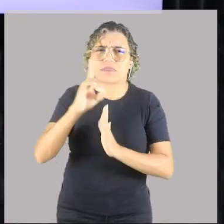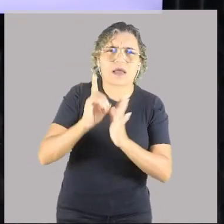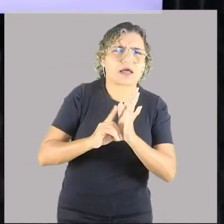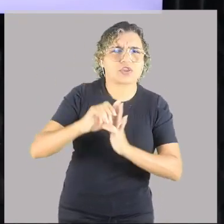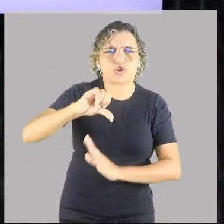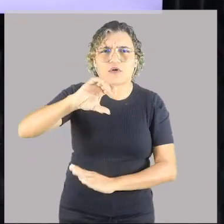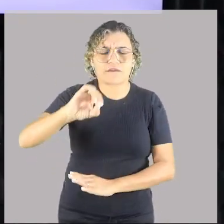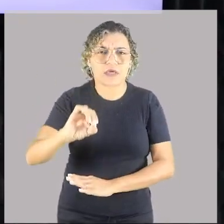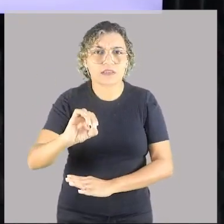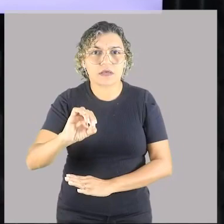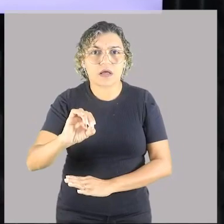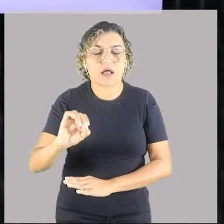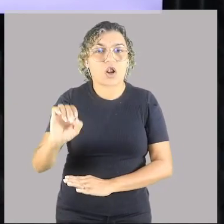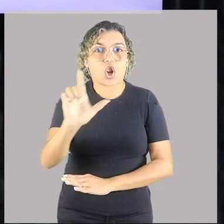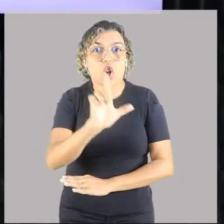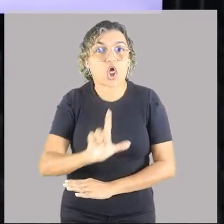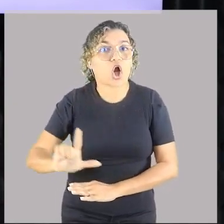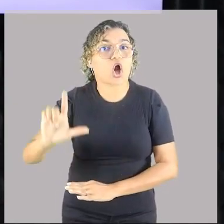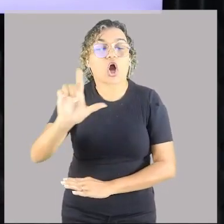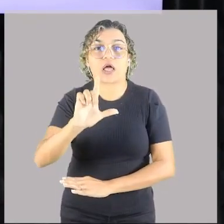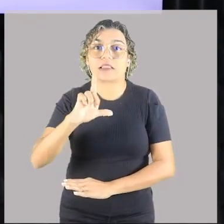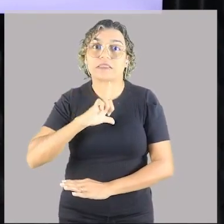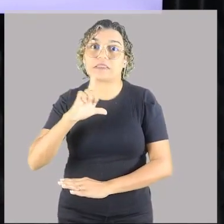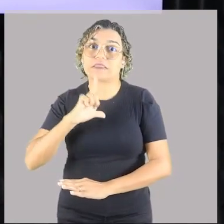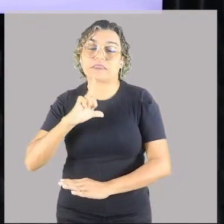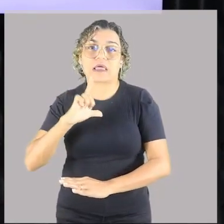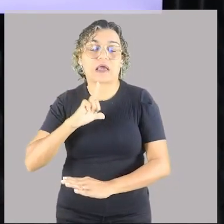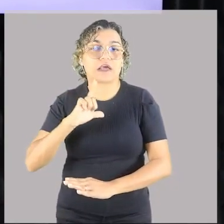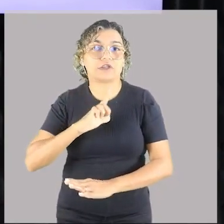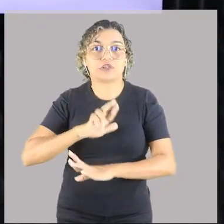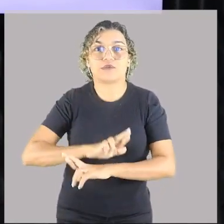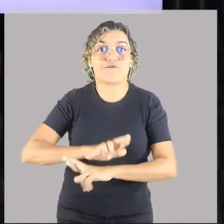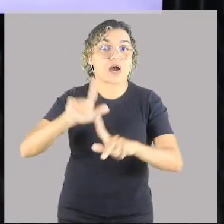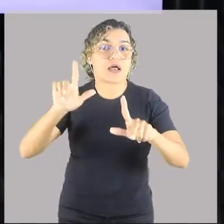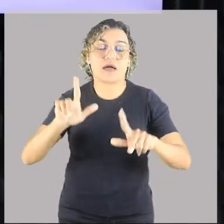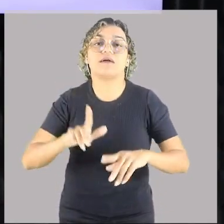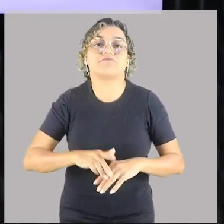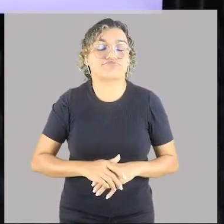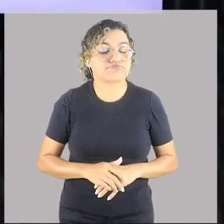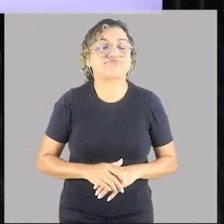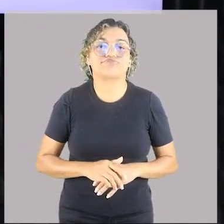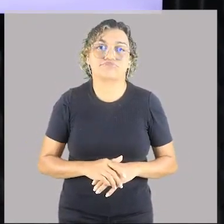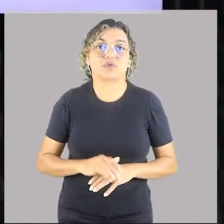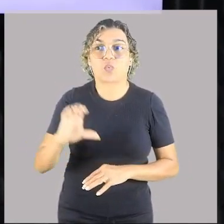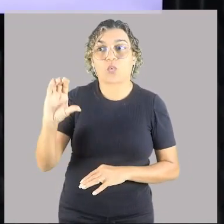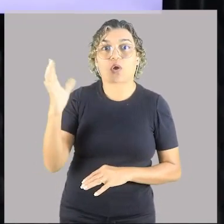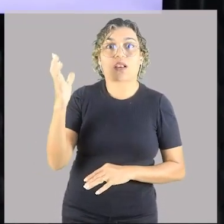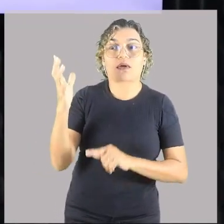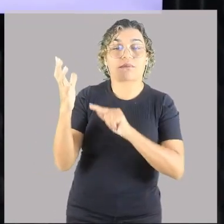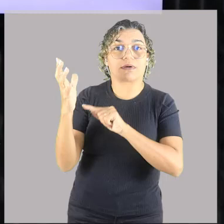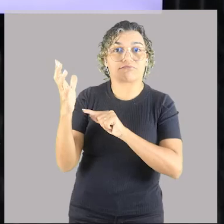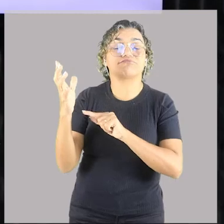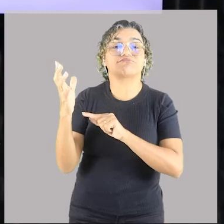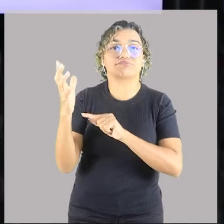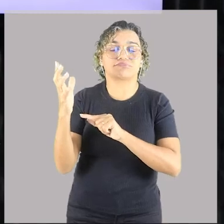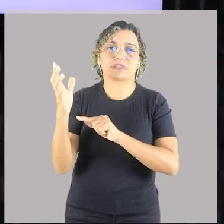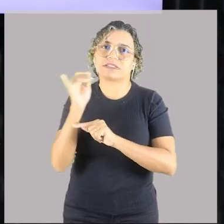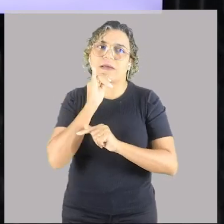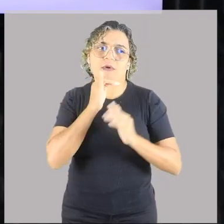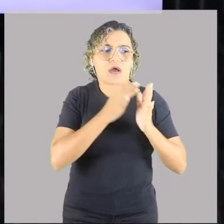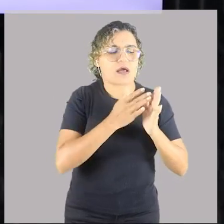década de 90, lógico que há uma discrepância muito grande. Ou seja, o clima ao